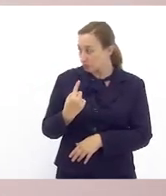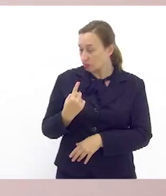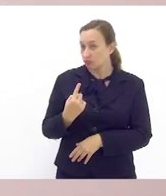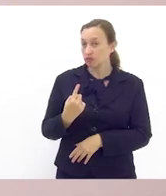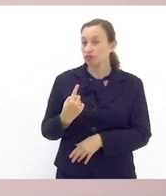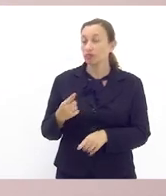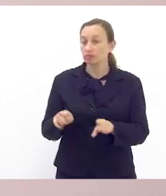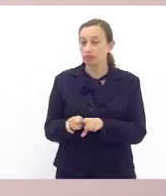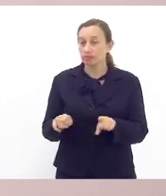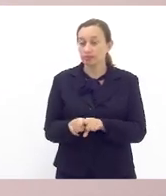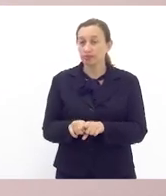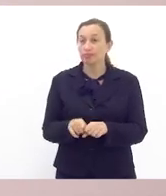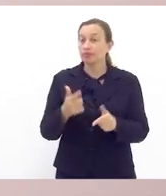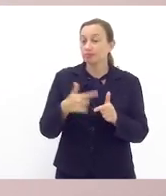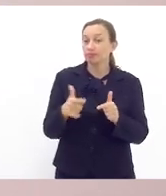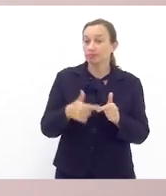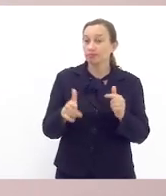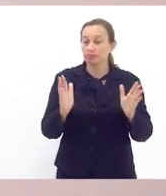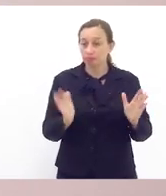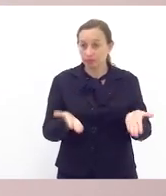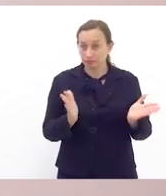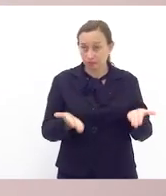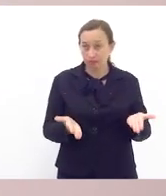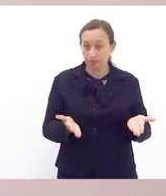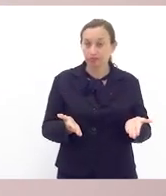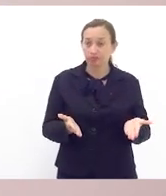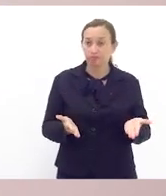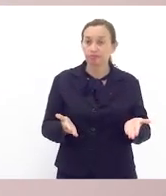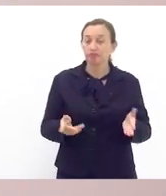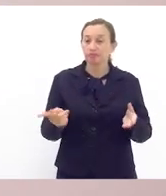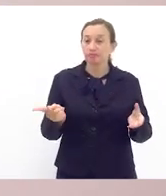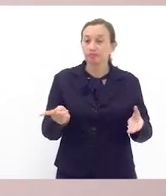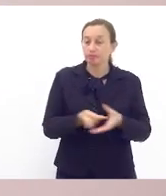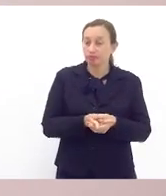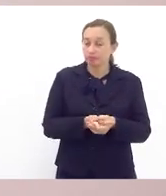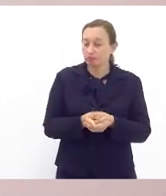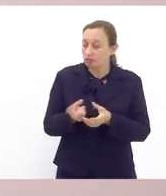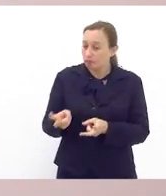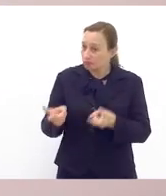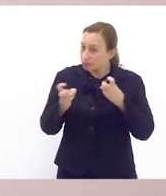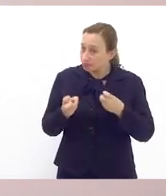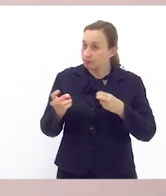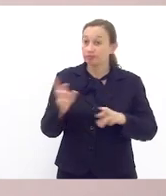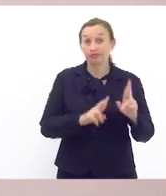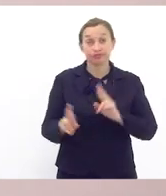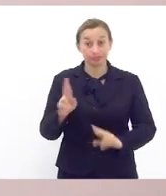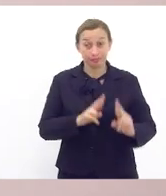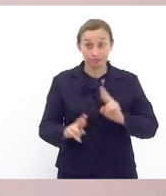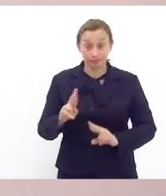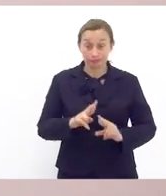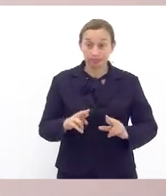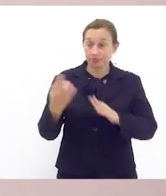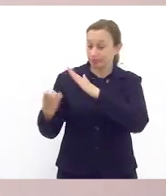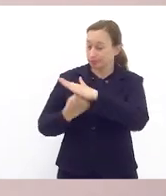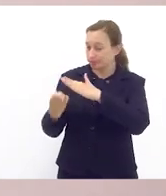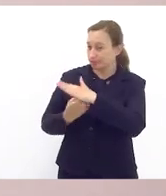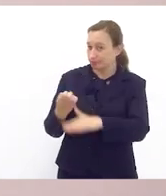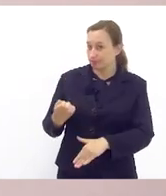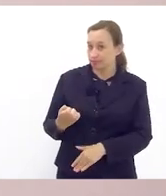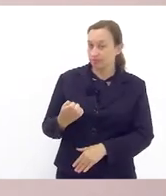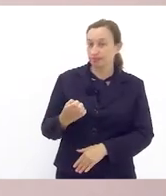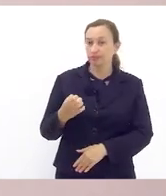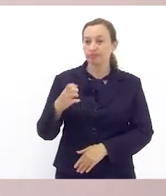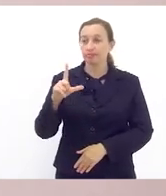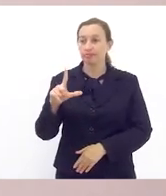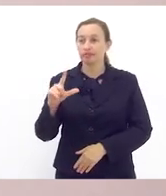né o maior problema hoje que o PROCON identifica em relação à empresa Light é